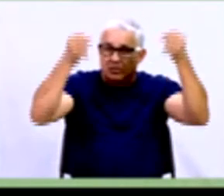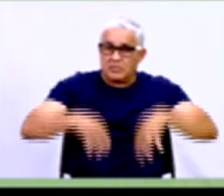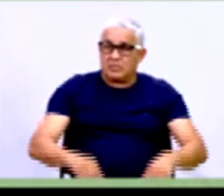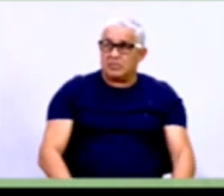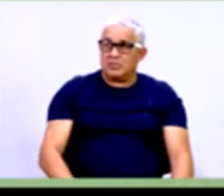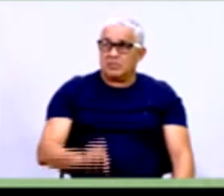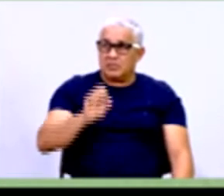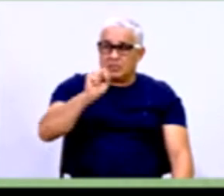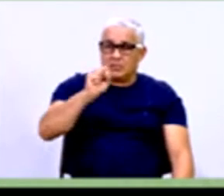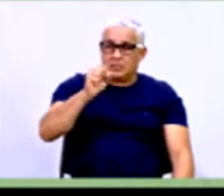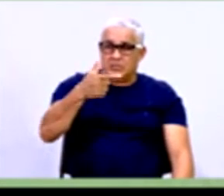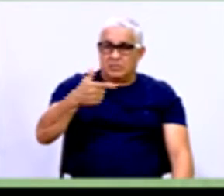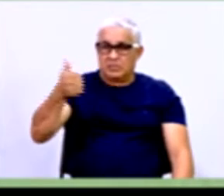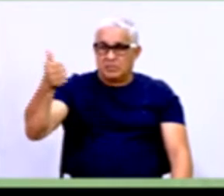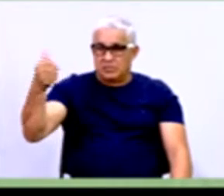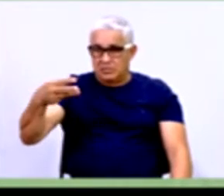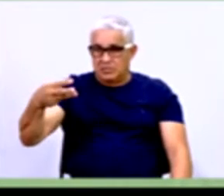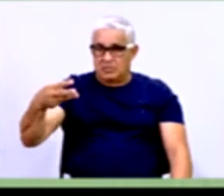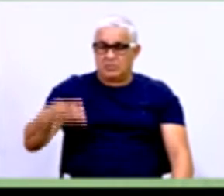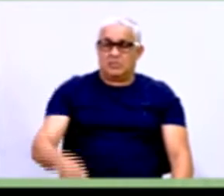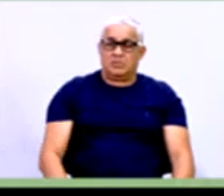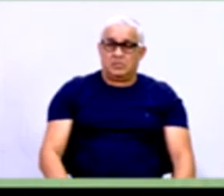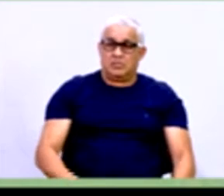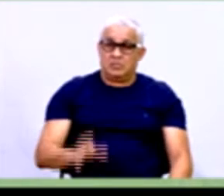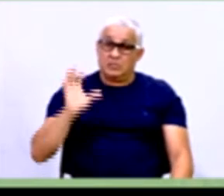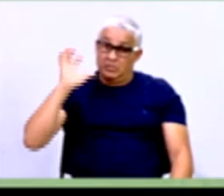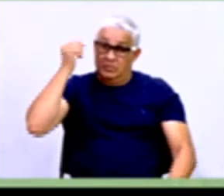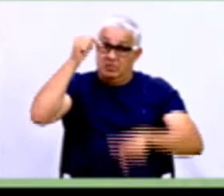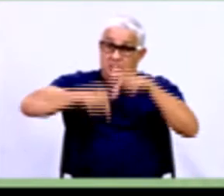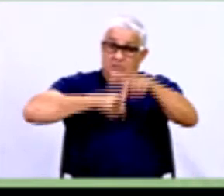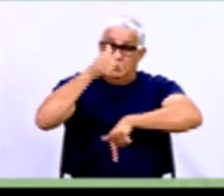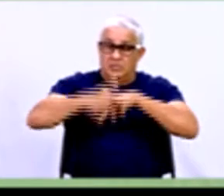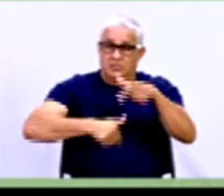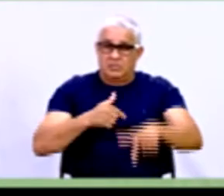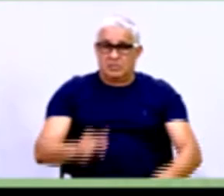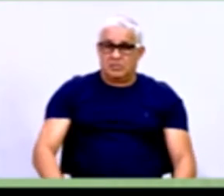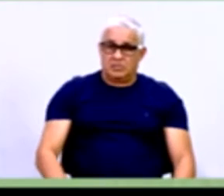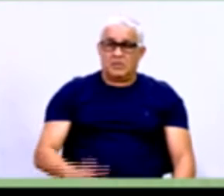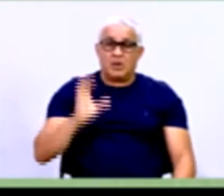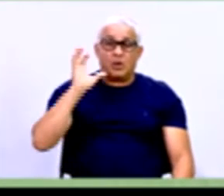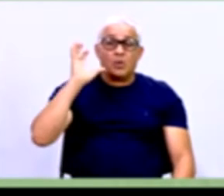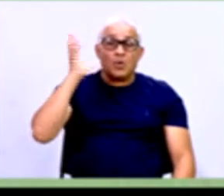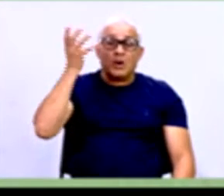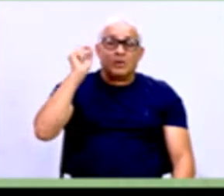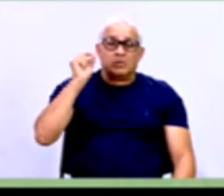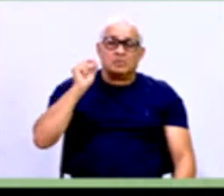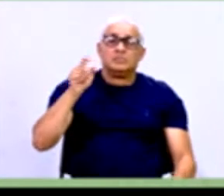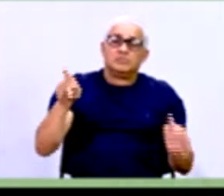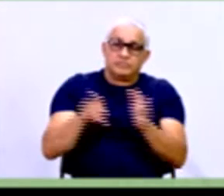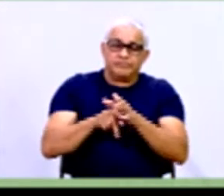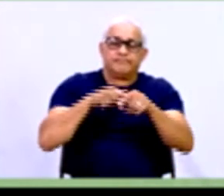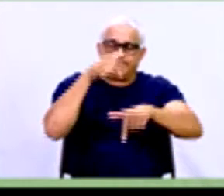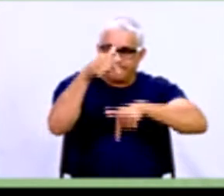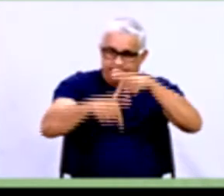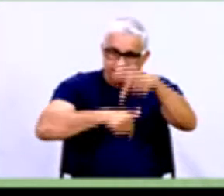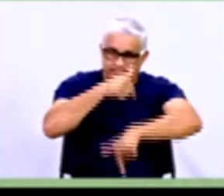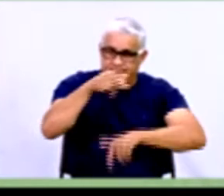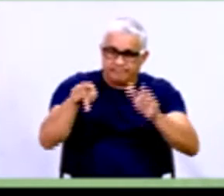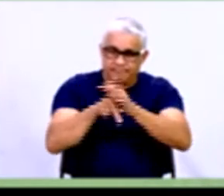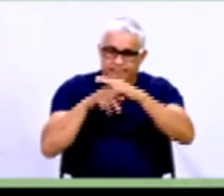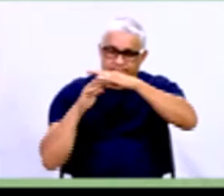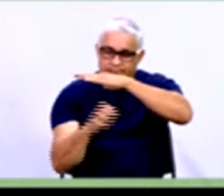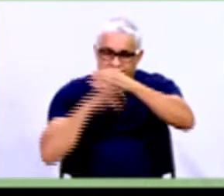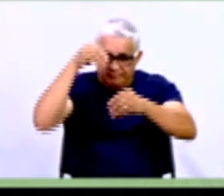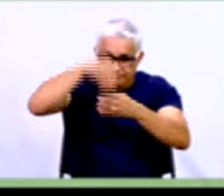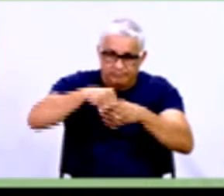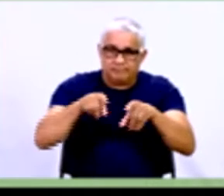8213, o seu artigo 19? Acidente de trabalho é o que ocorre pelo exercício do trabalho a serviço da empresa ou